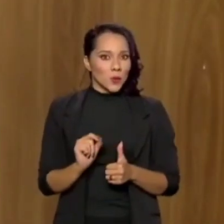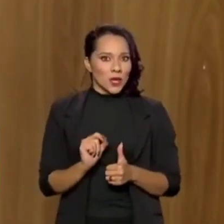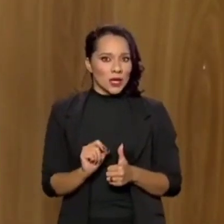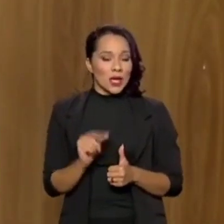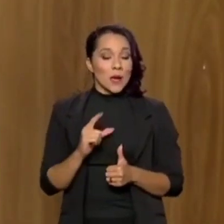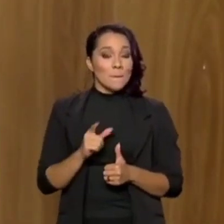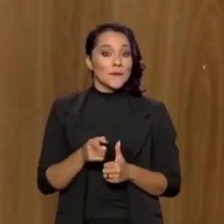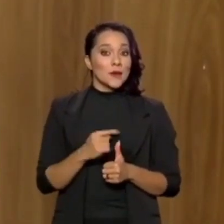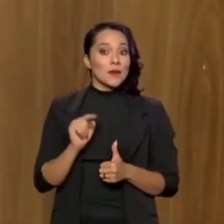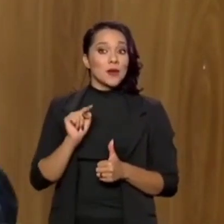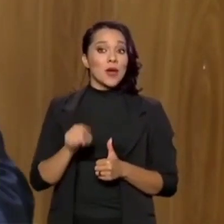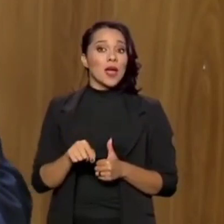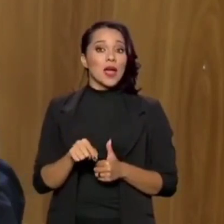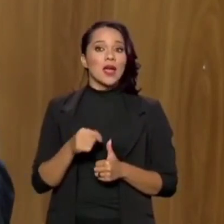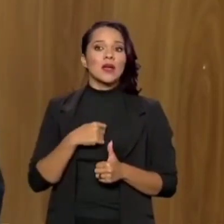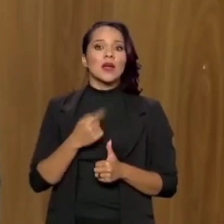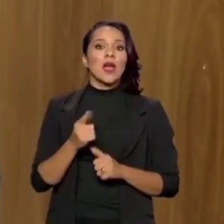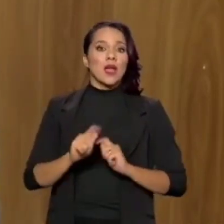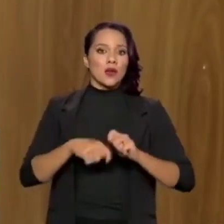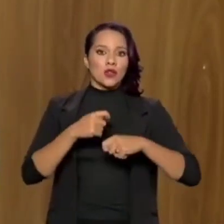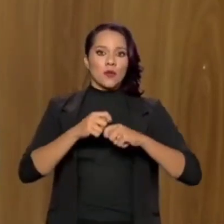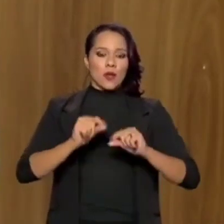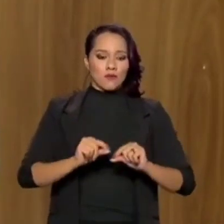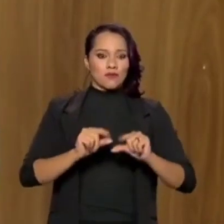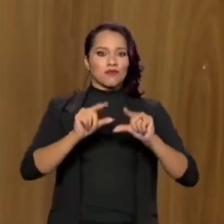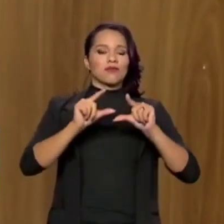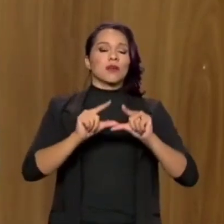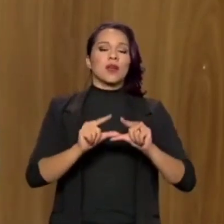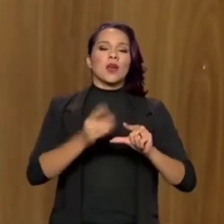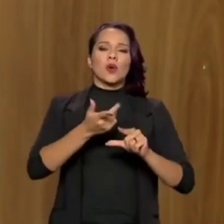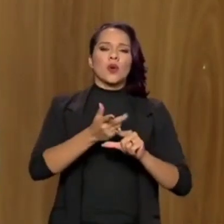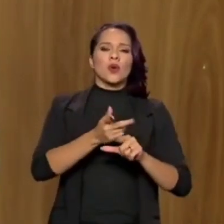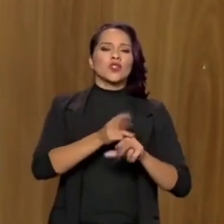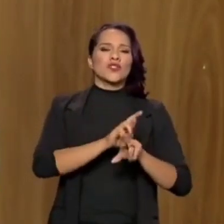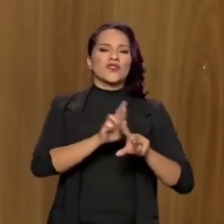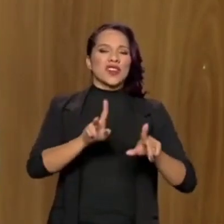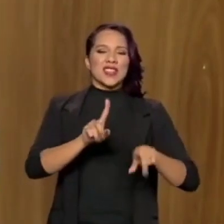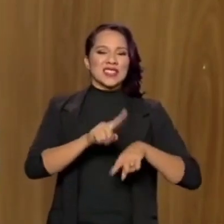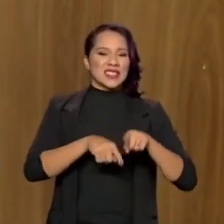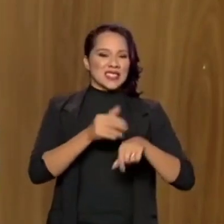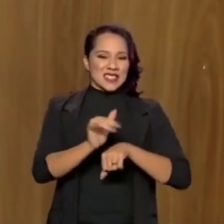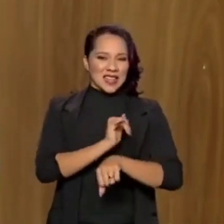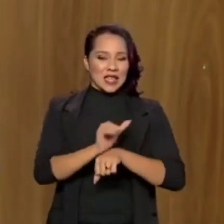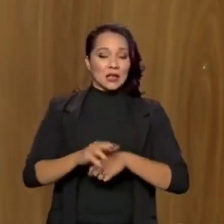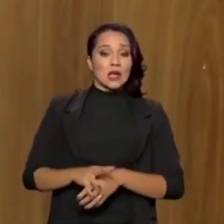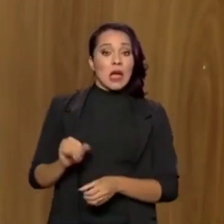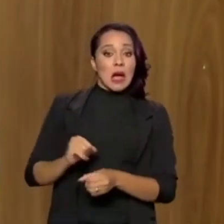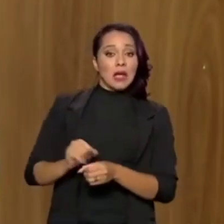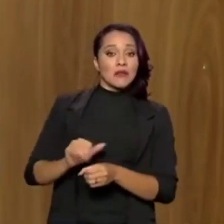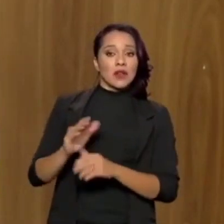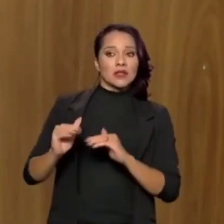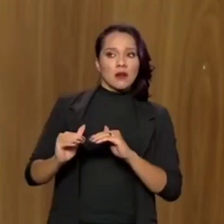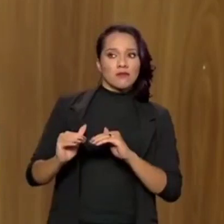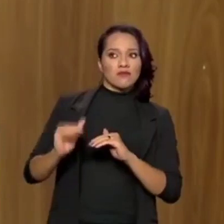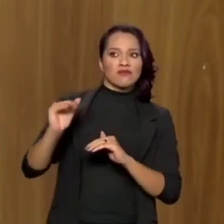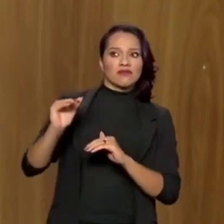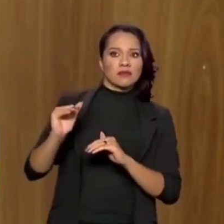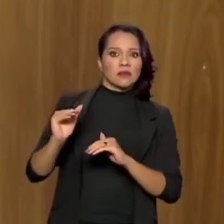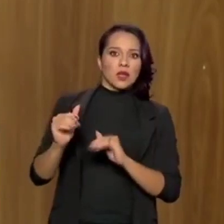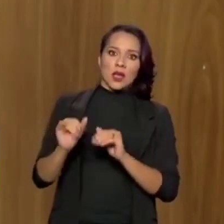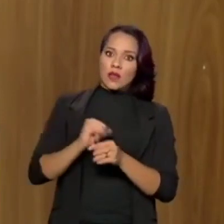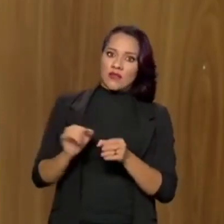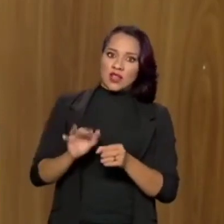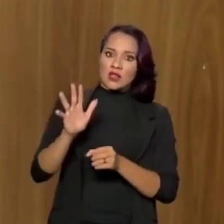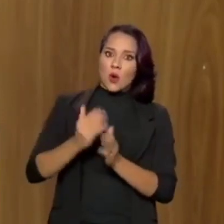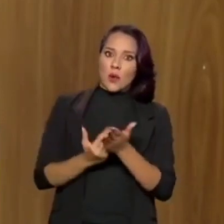primeira reação foi justamente reativar a economia com aqueles recursos todos. E aí a inflação subiu um pouco. A inflação começou a